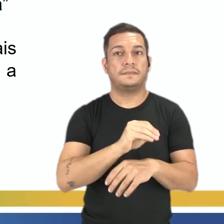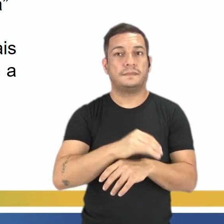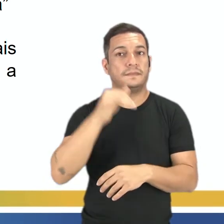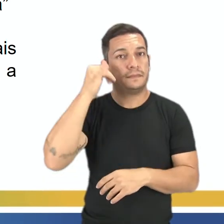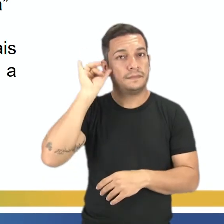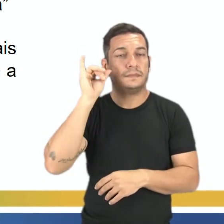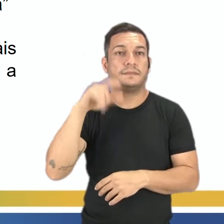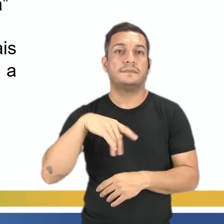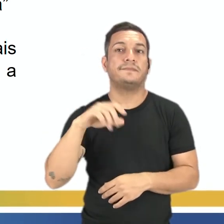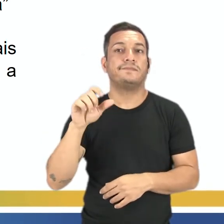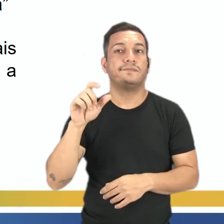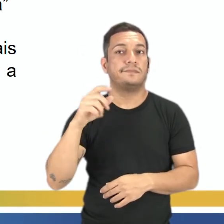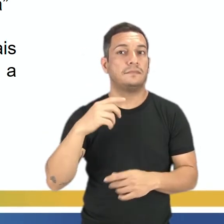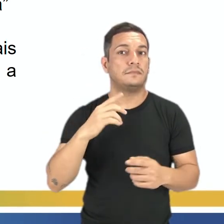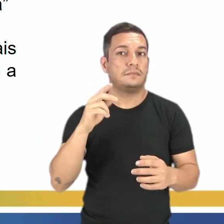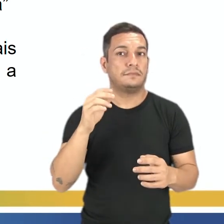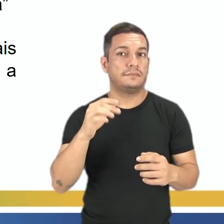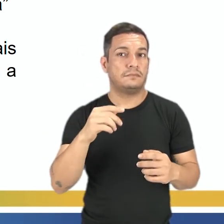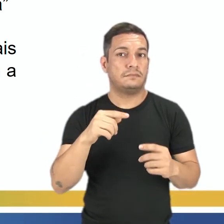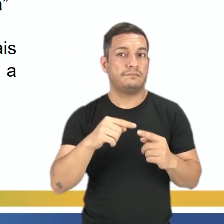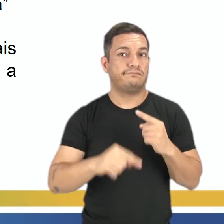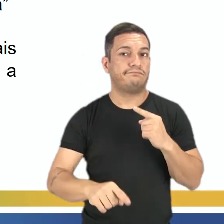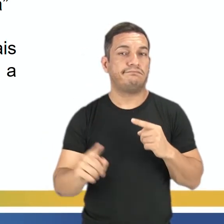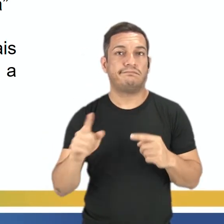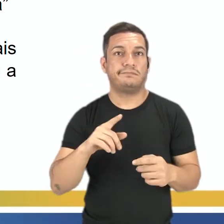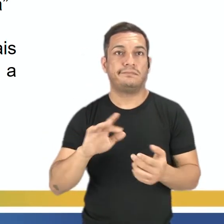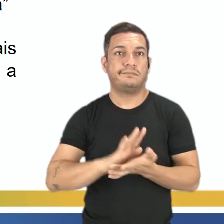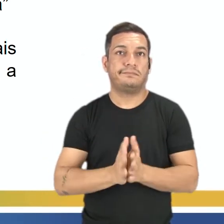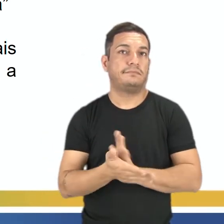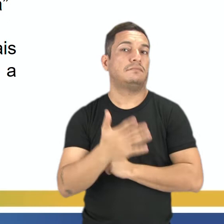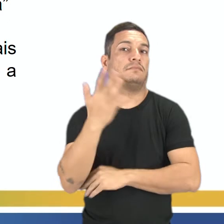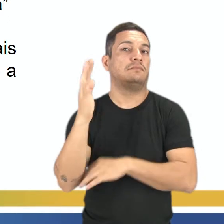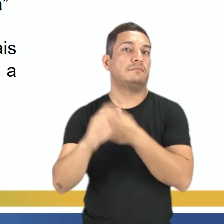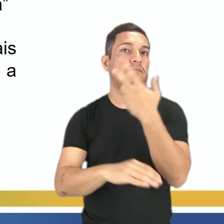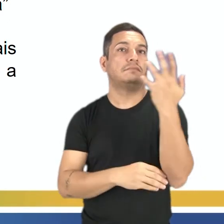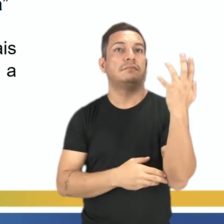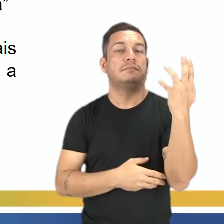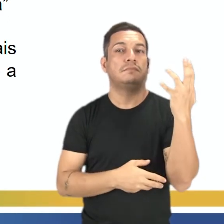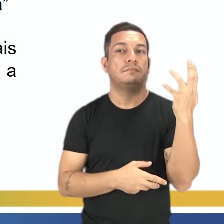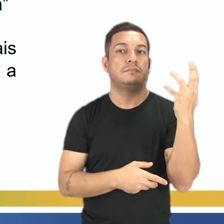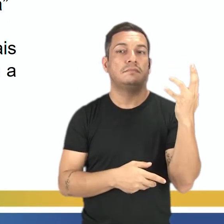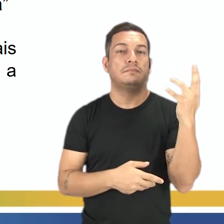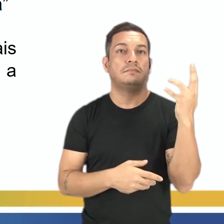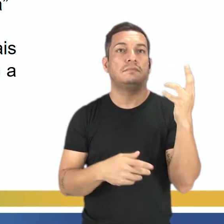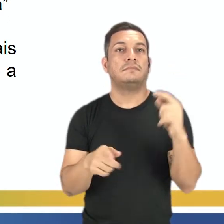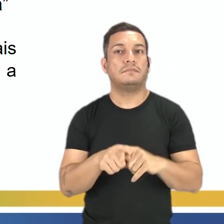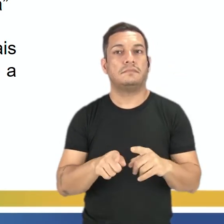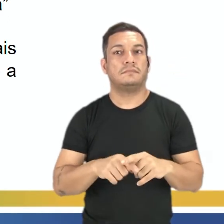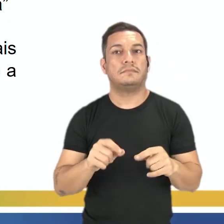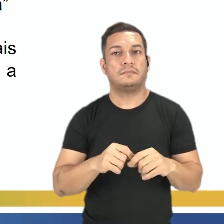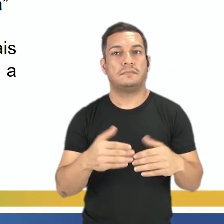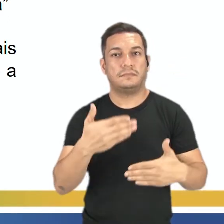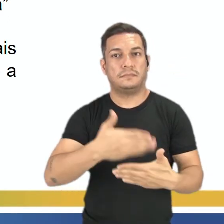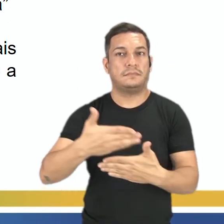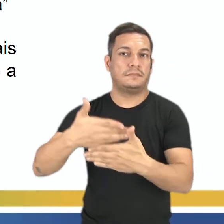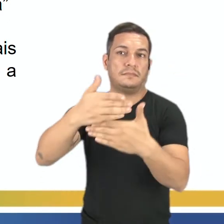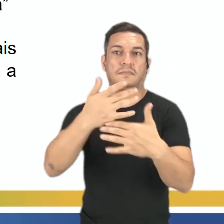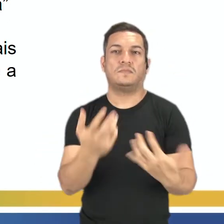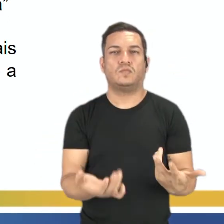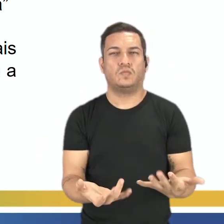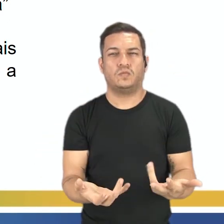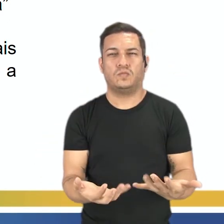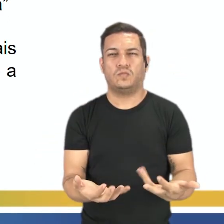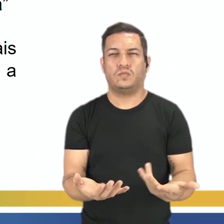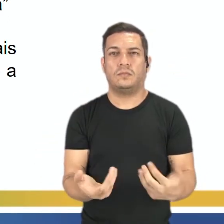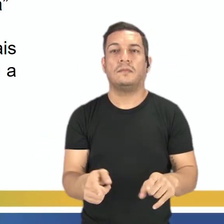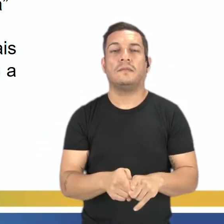gado ilegal, né, em que muitos fazendeiros desmatam a floresta, tira toda a floresta, né, faz o cercamento, queima,